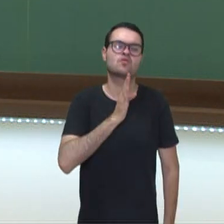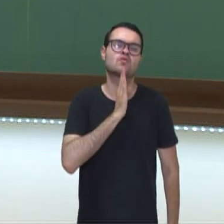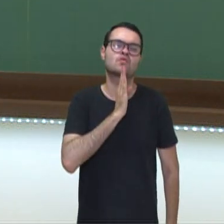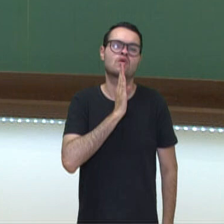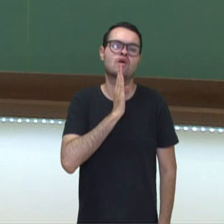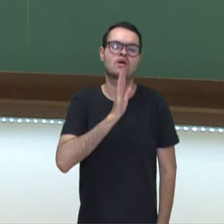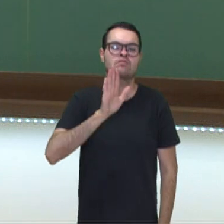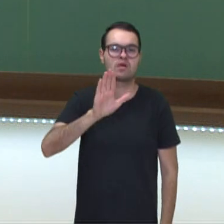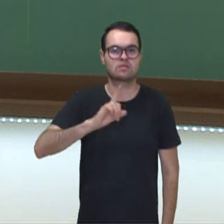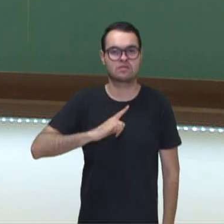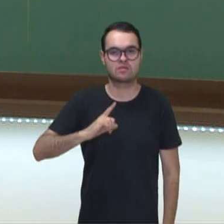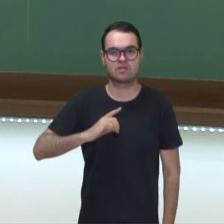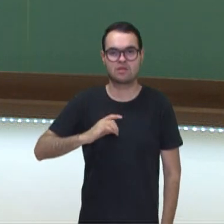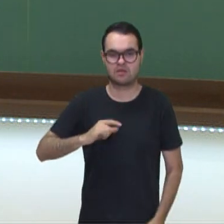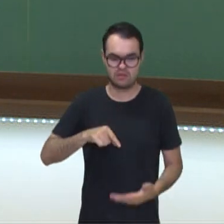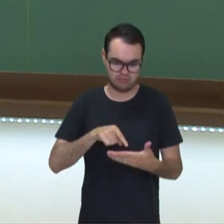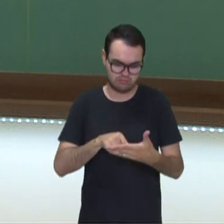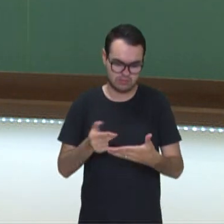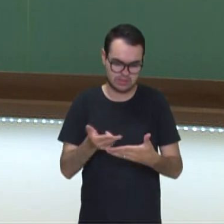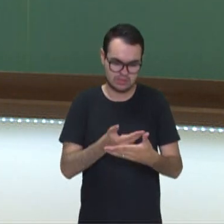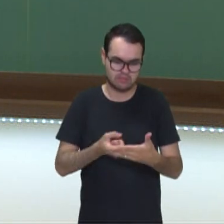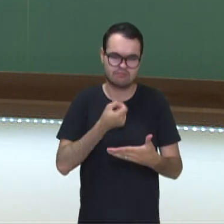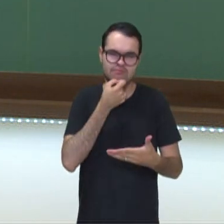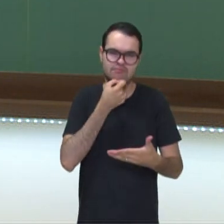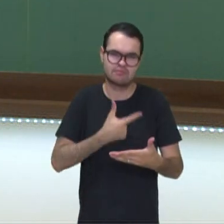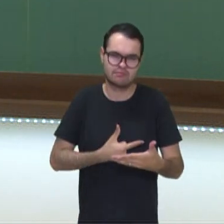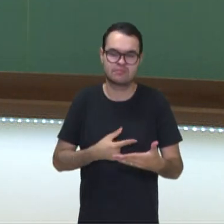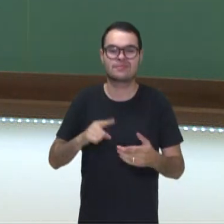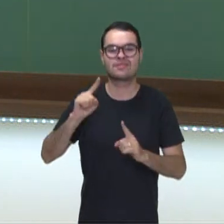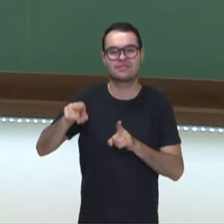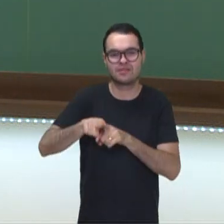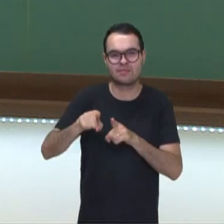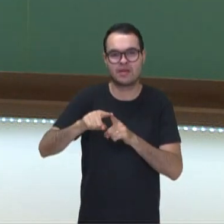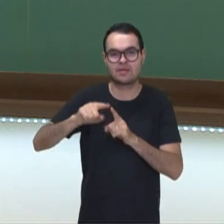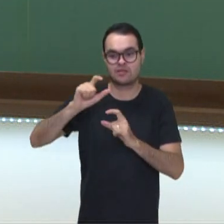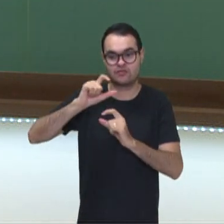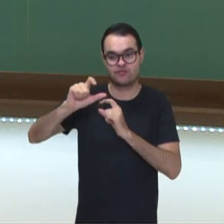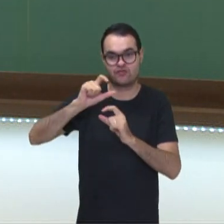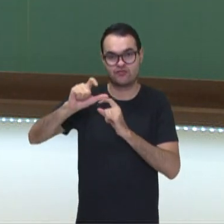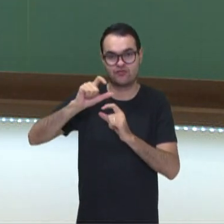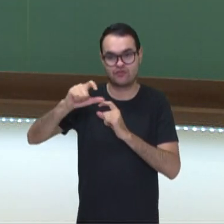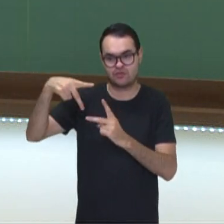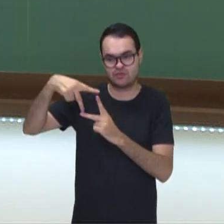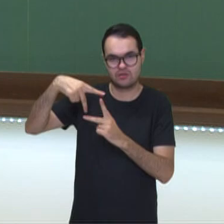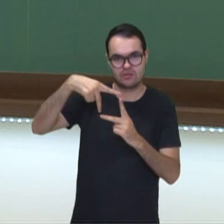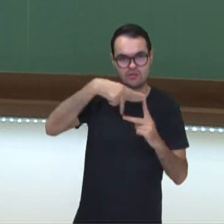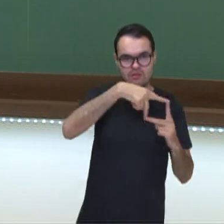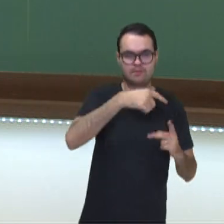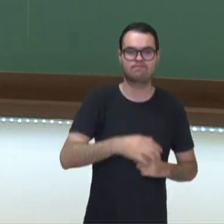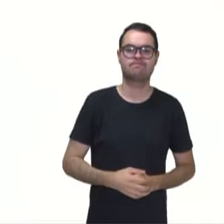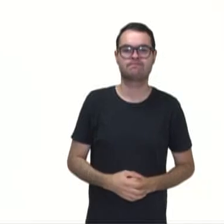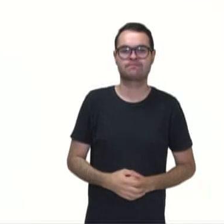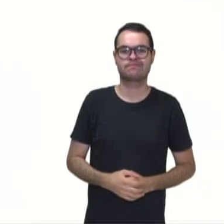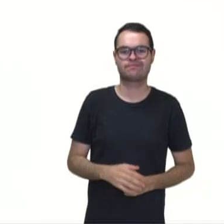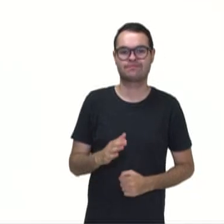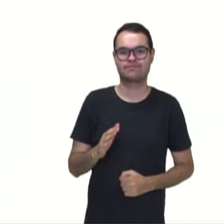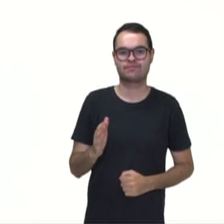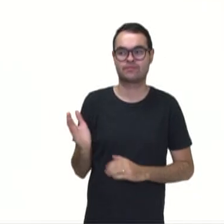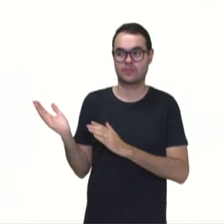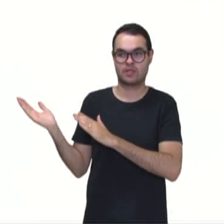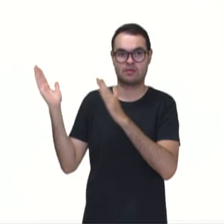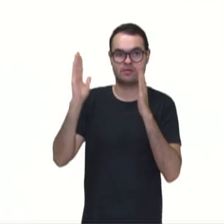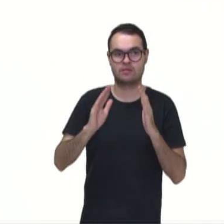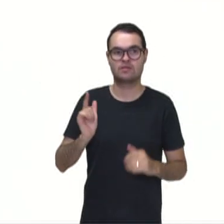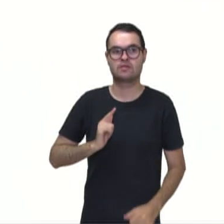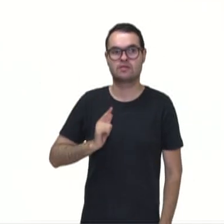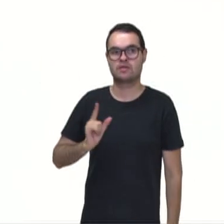também temos a charge e a tirinha. A gente vai se deter hoje sobre a tirinha. À direita vocês têm esse